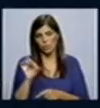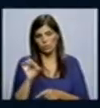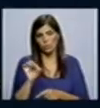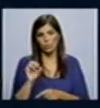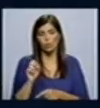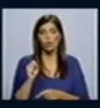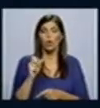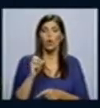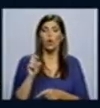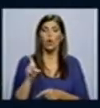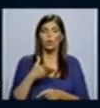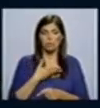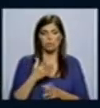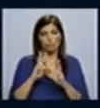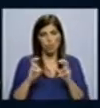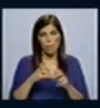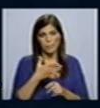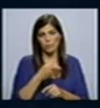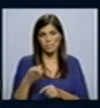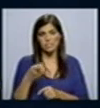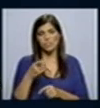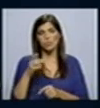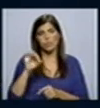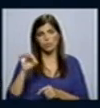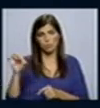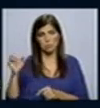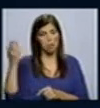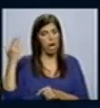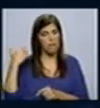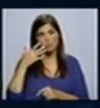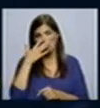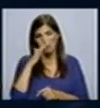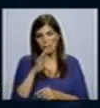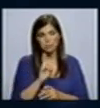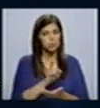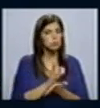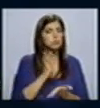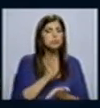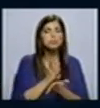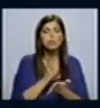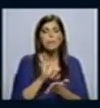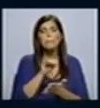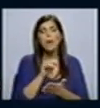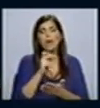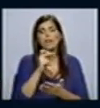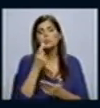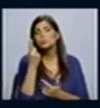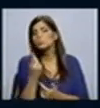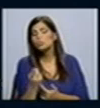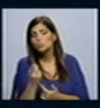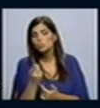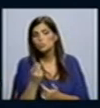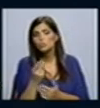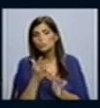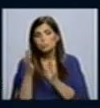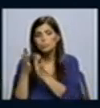em 1988 e na altura parecia ser, pura e simplesmente, mais um asteroide da região interior